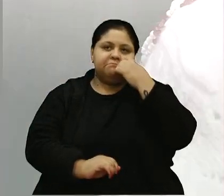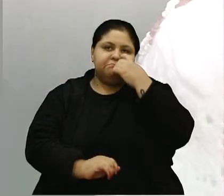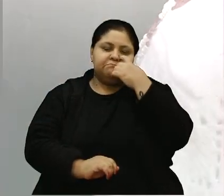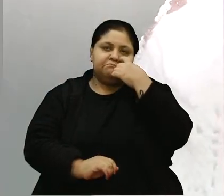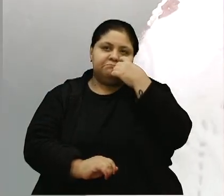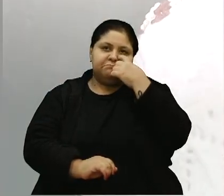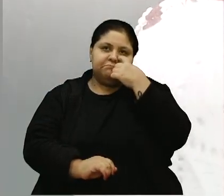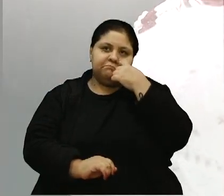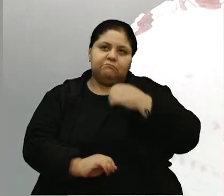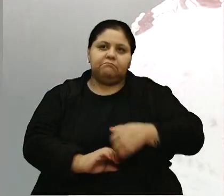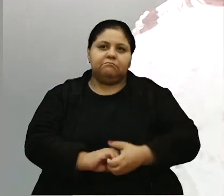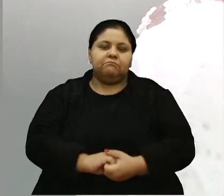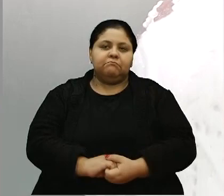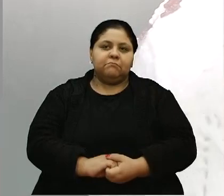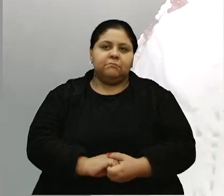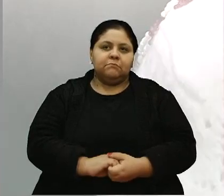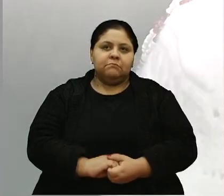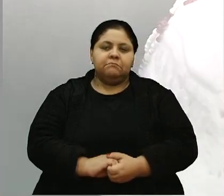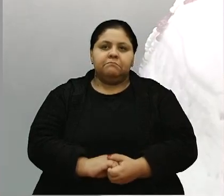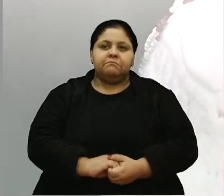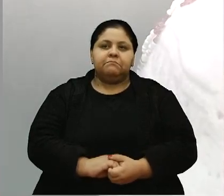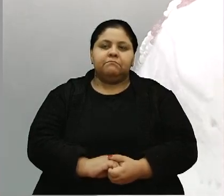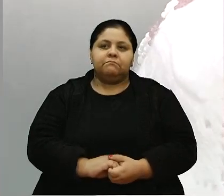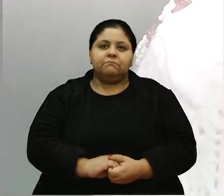chamar. Porque